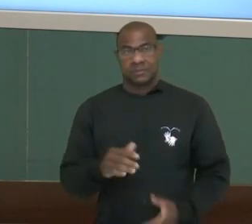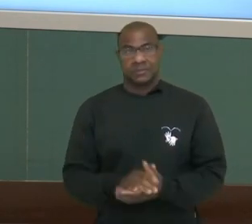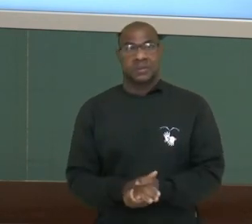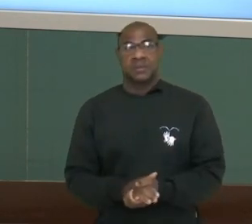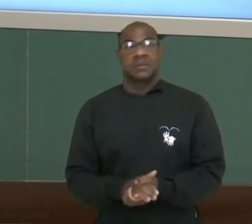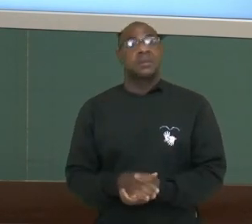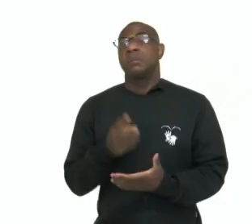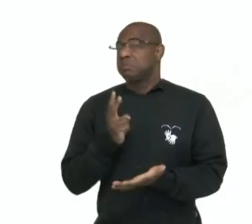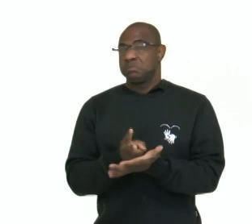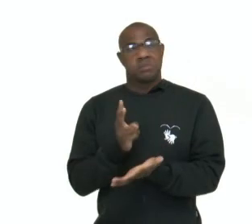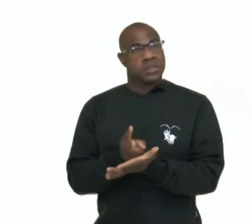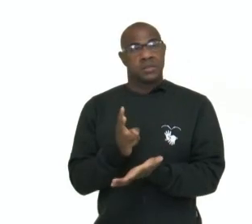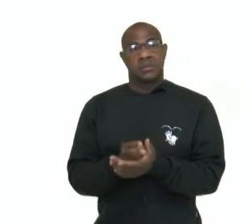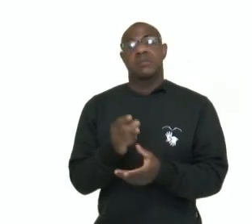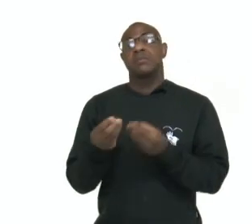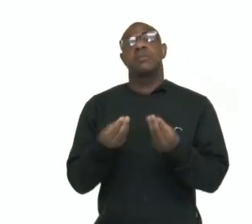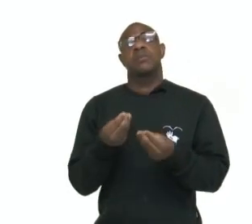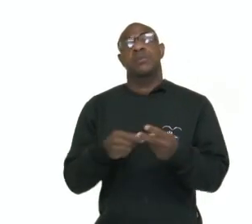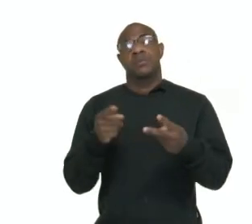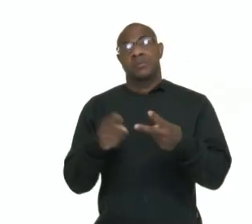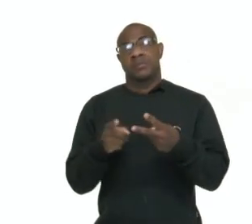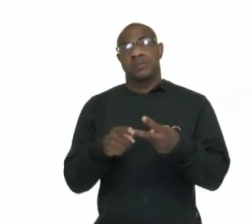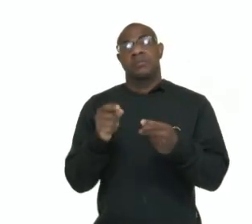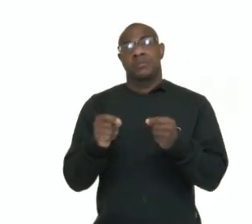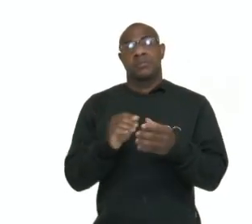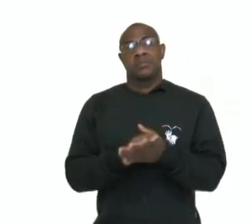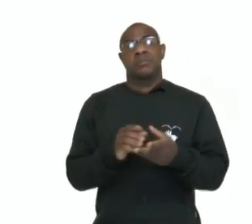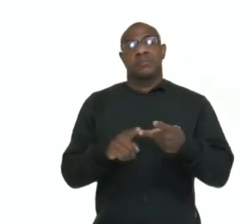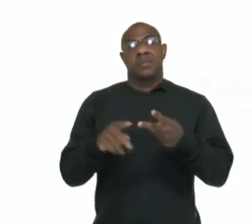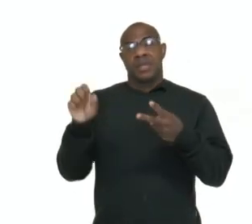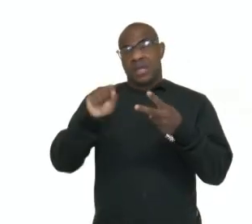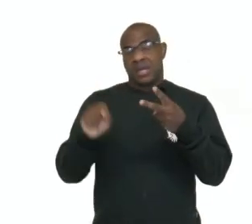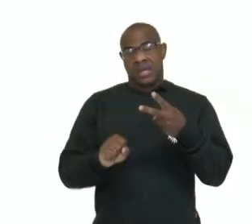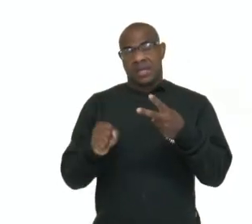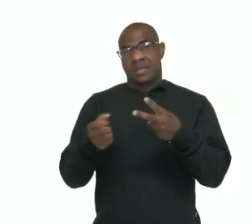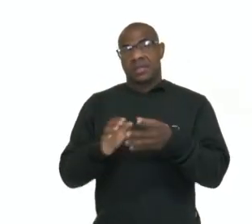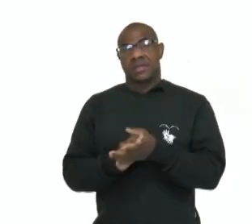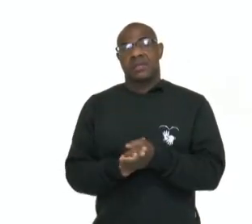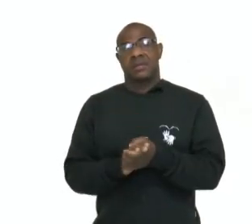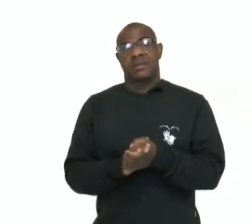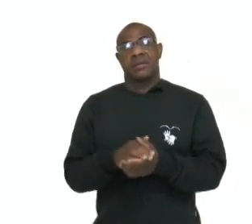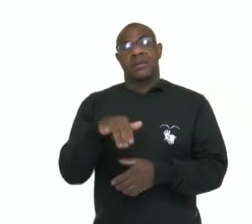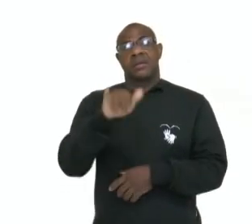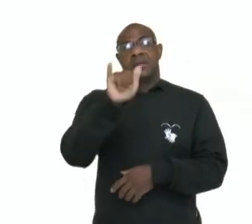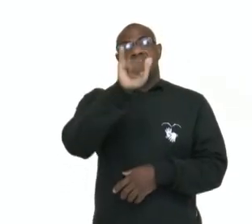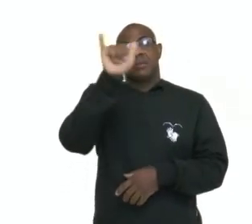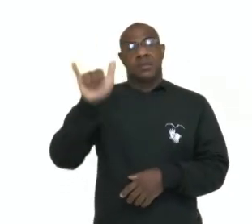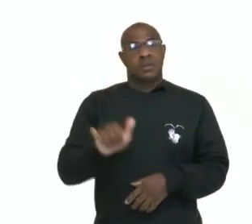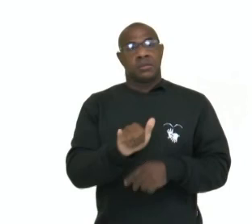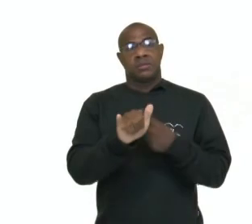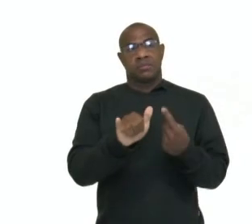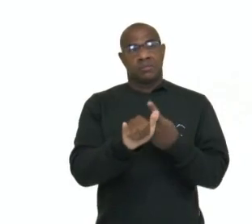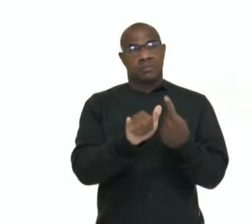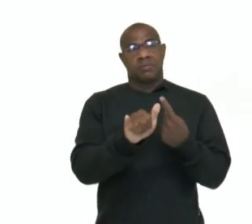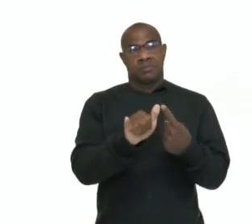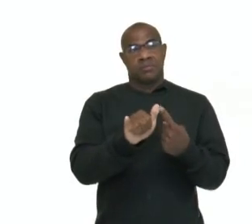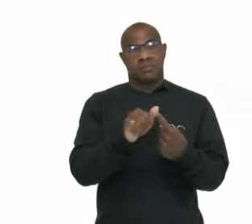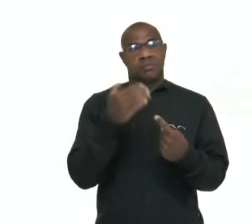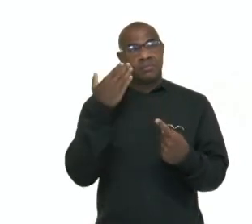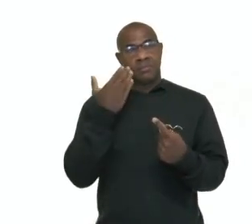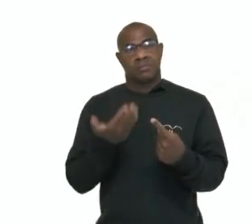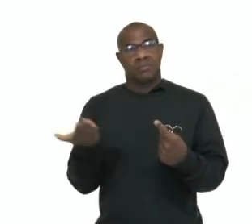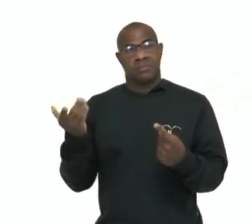maneira, vamos fazer agora o coeficiente angular da reta S. Isolamos o y, portanto, ficou a